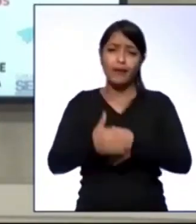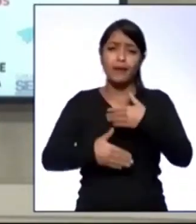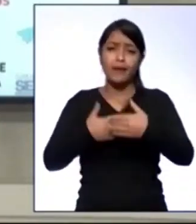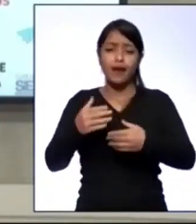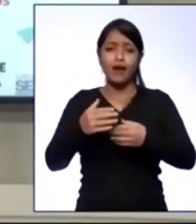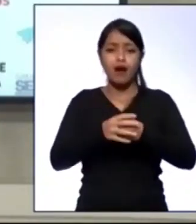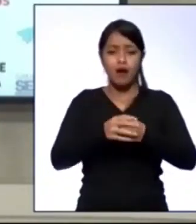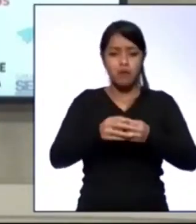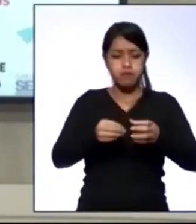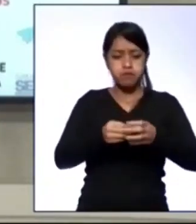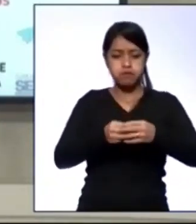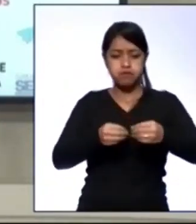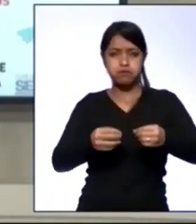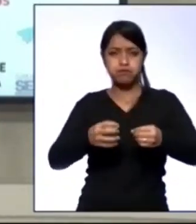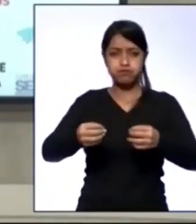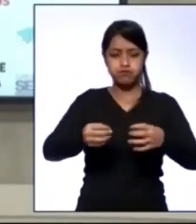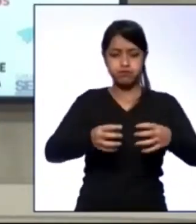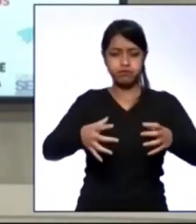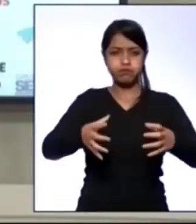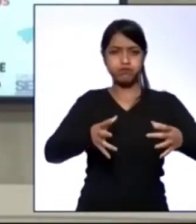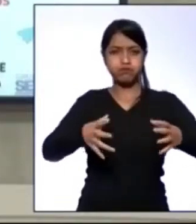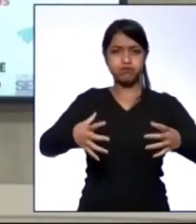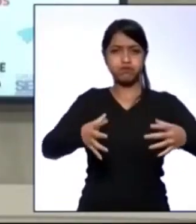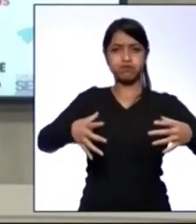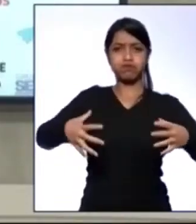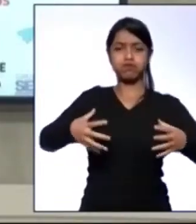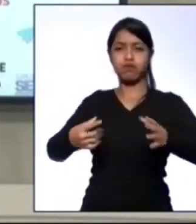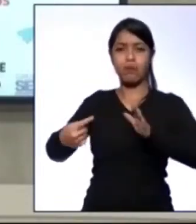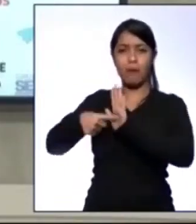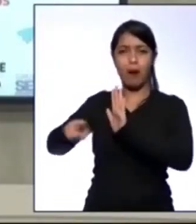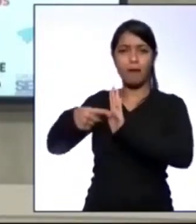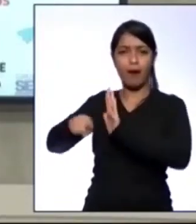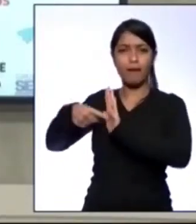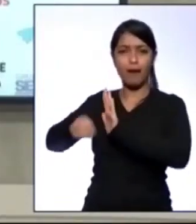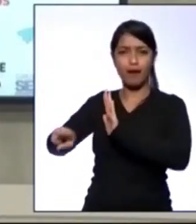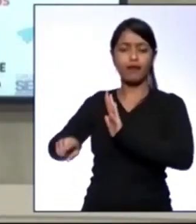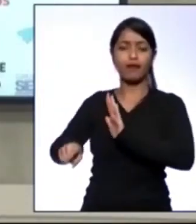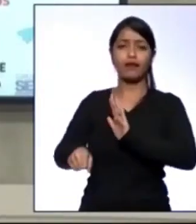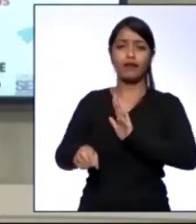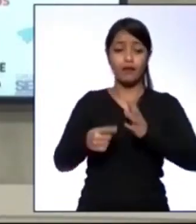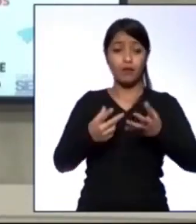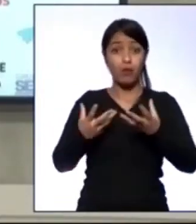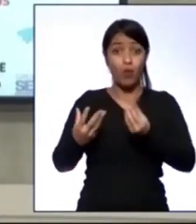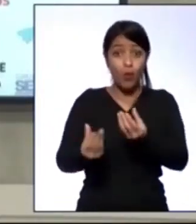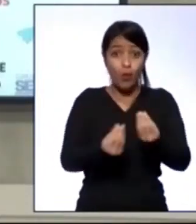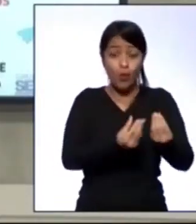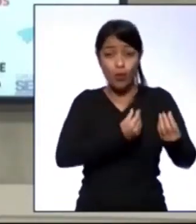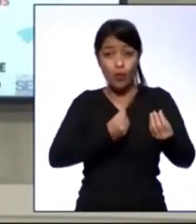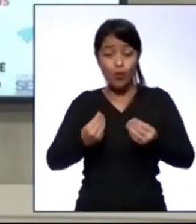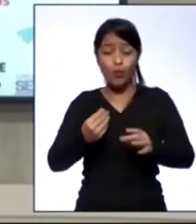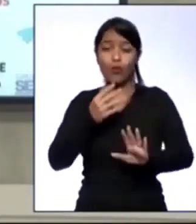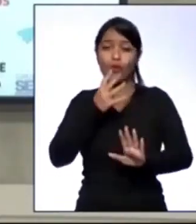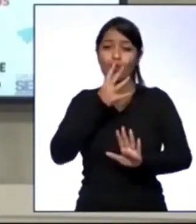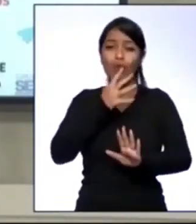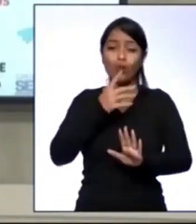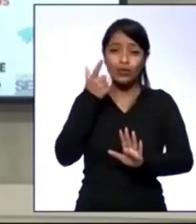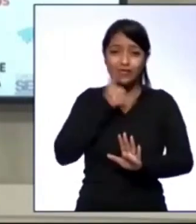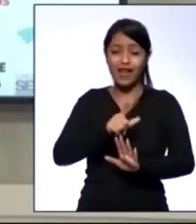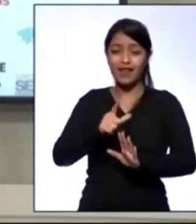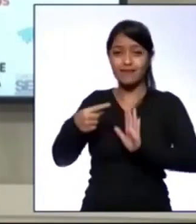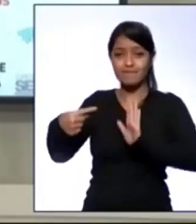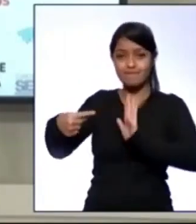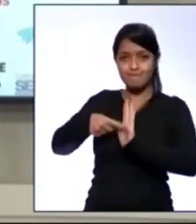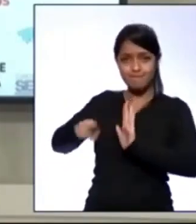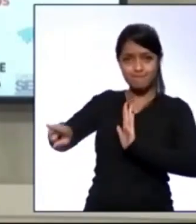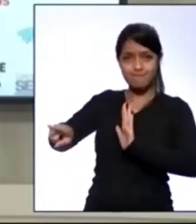uma população de clones, até produzir anticorpos, uma quantidade suficiente para conter o